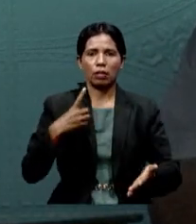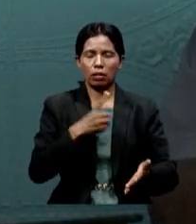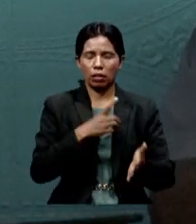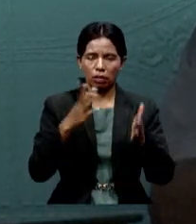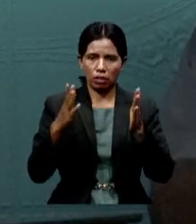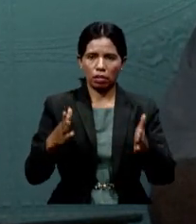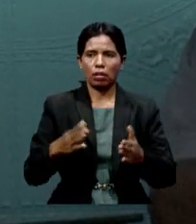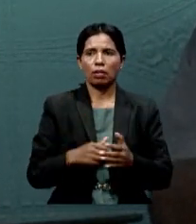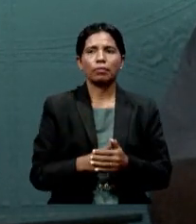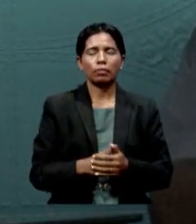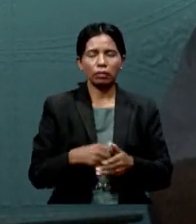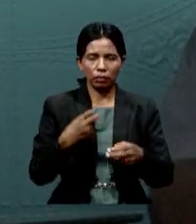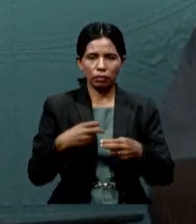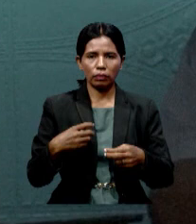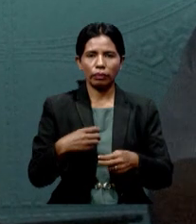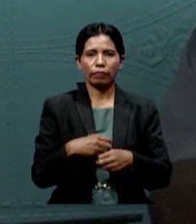susah nabe ke